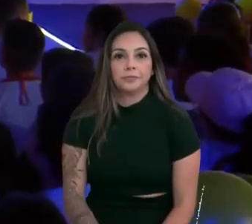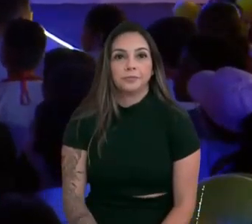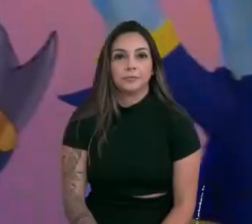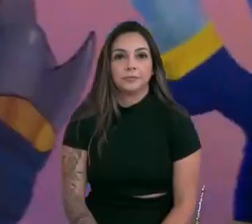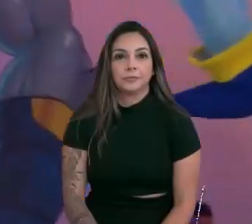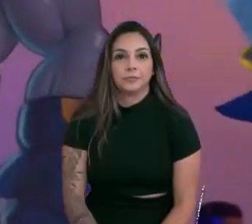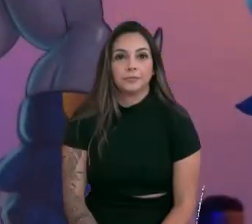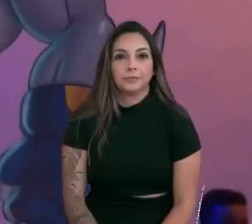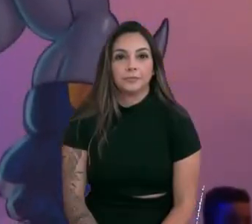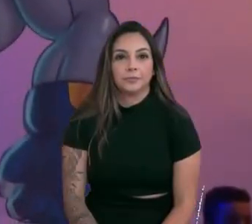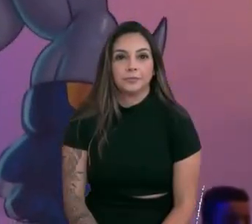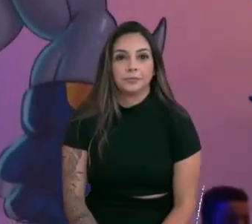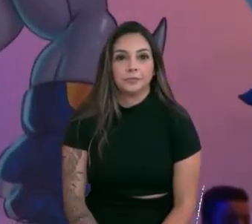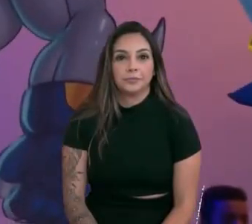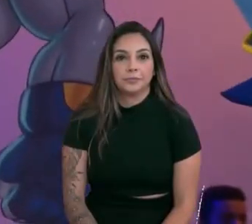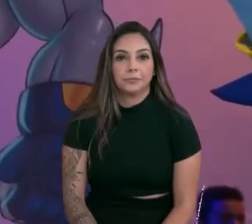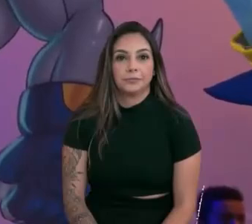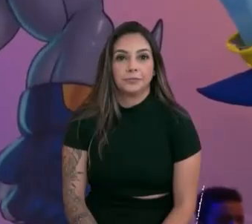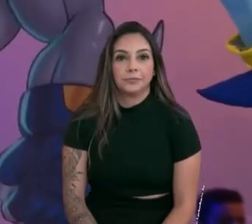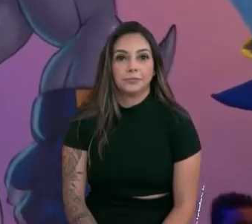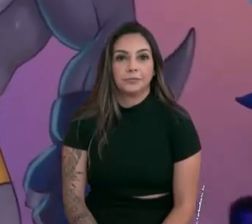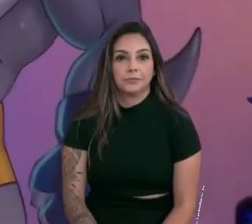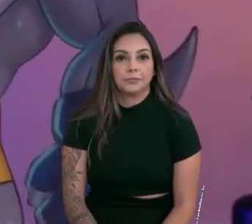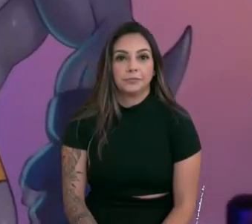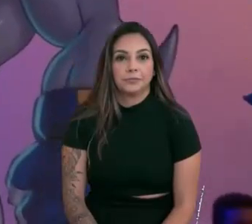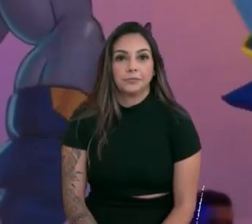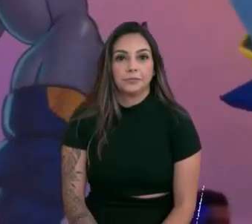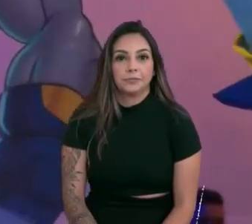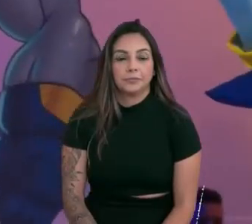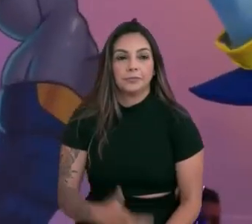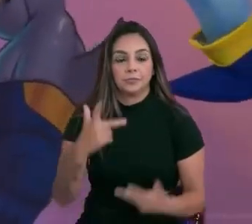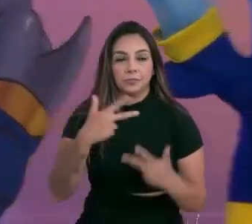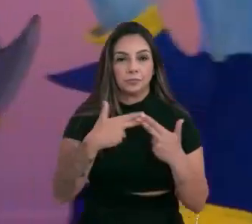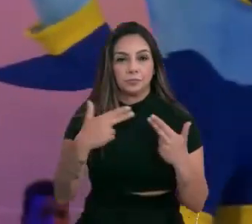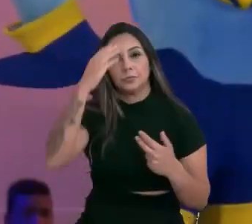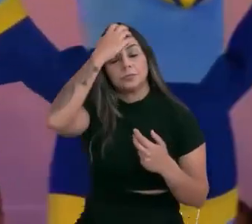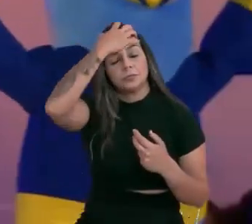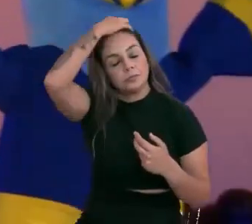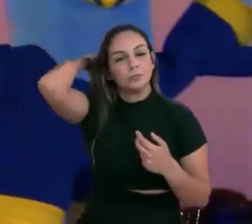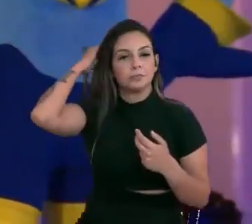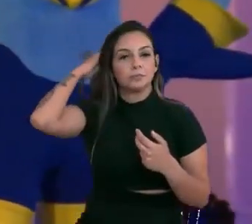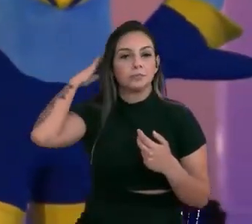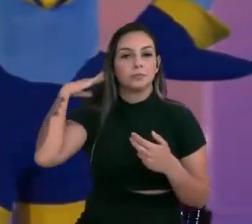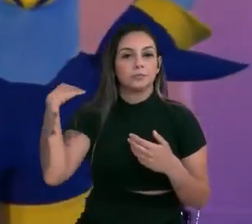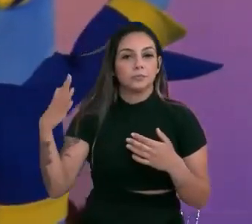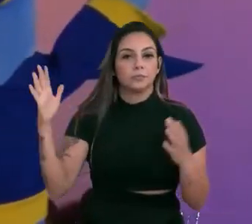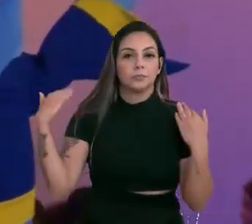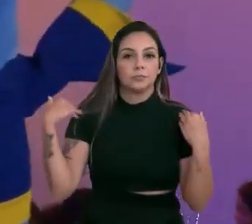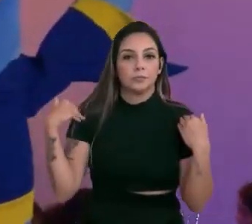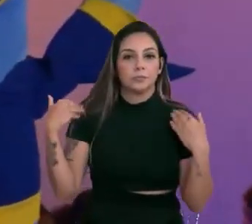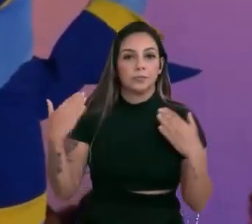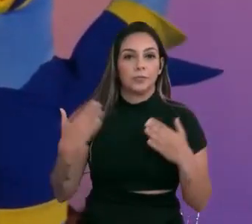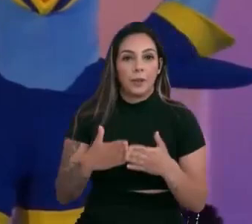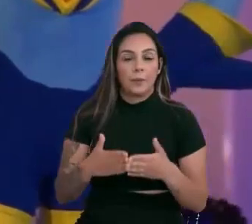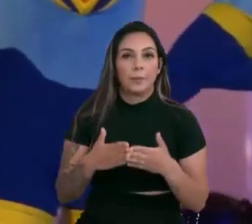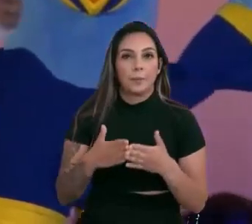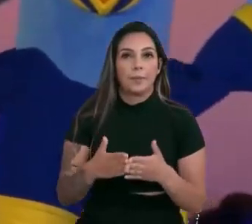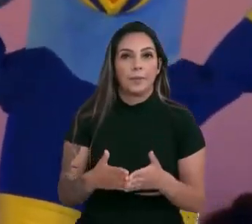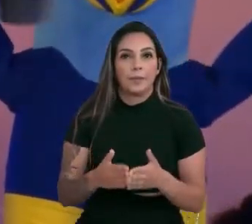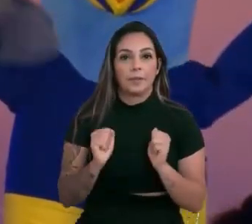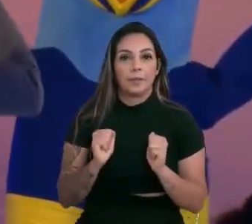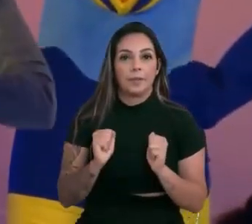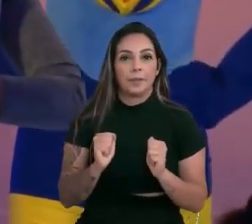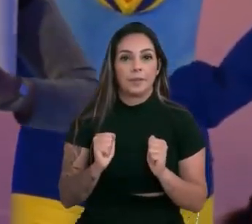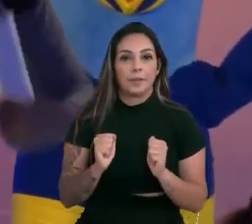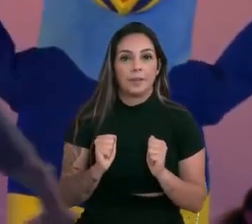Muito bem! Outra coisa! Quando eu vou passear de barco, eu posso entrar no